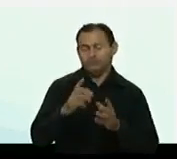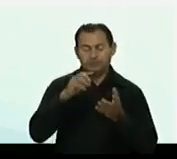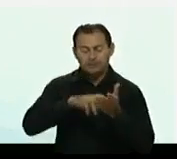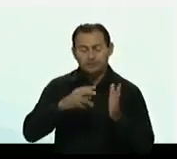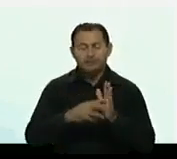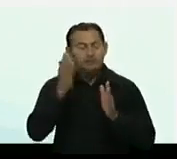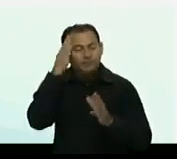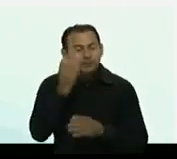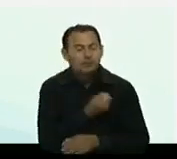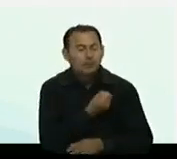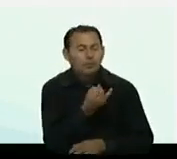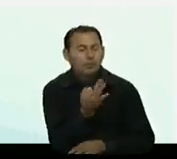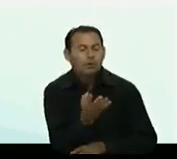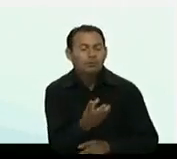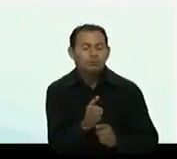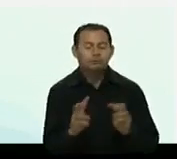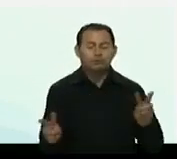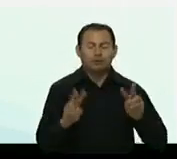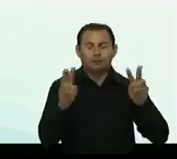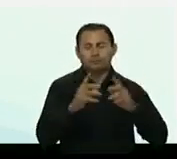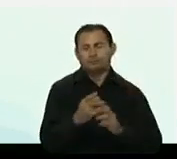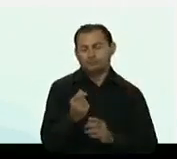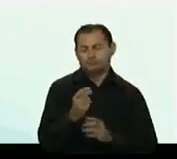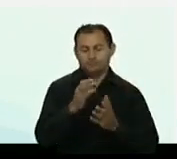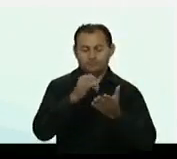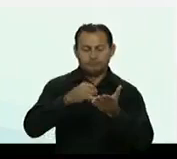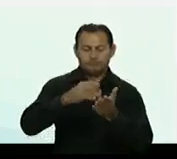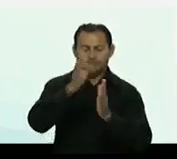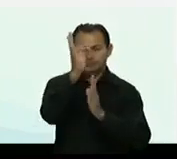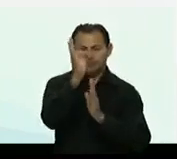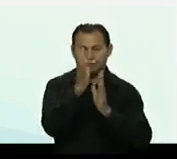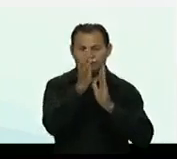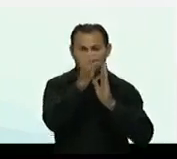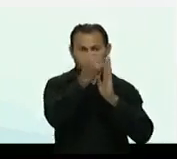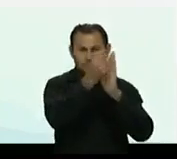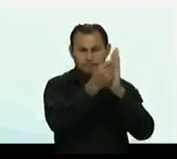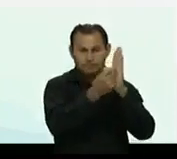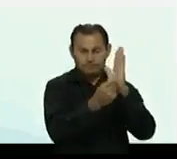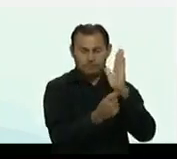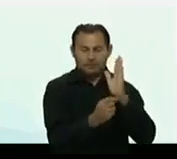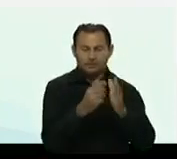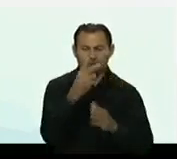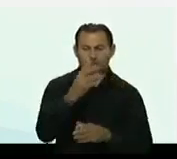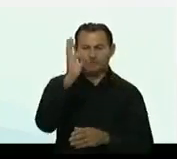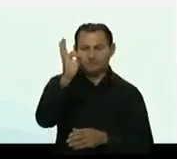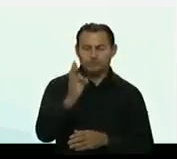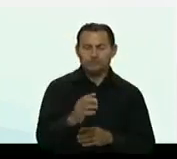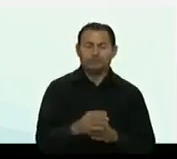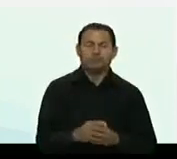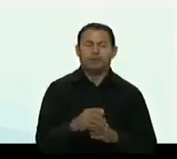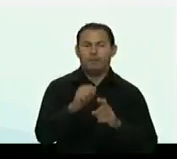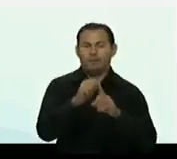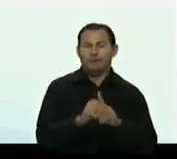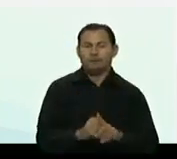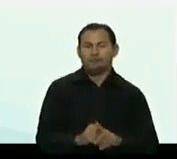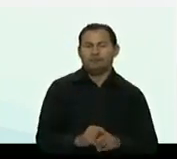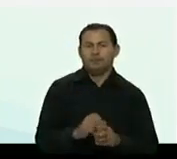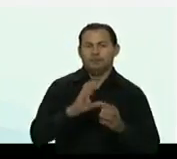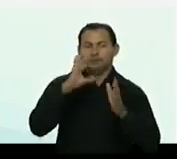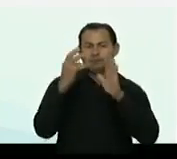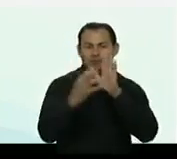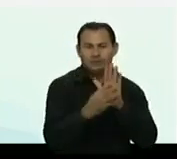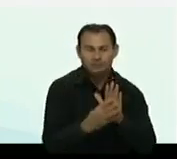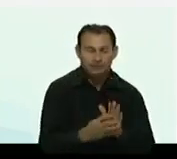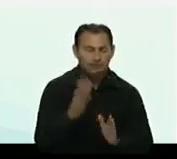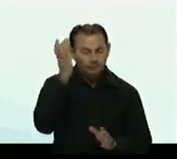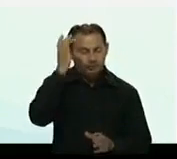quer saber. Ele tem uma taxa de juros de 2,2% ao mês. Este daqui é um símbolo, então, para aplicar na